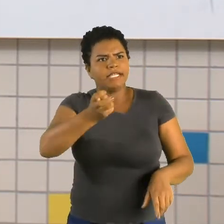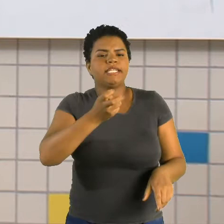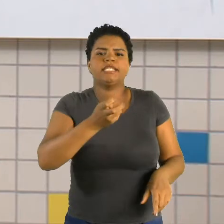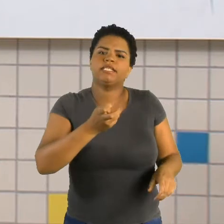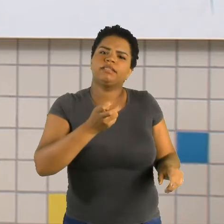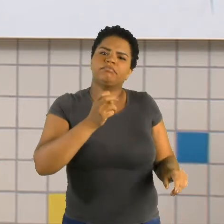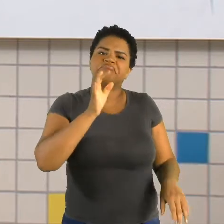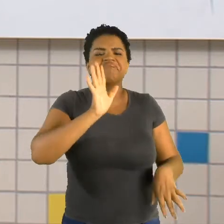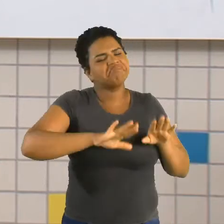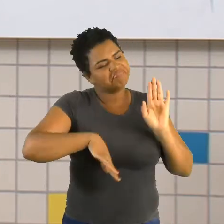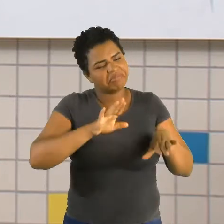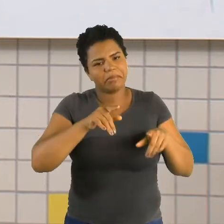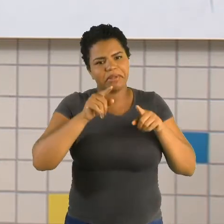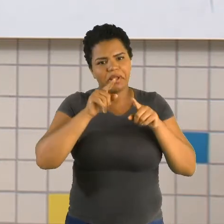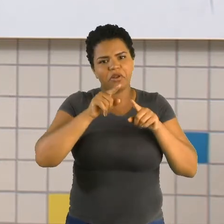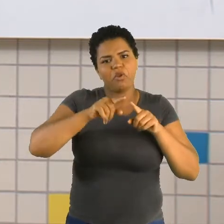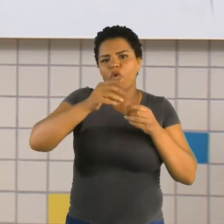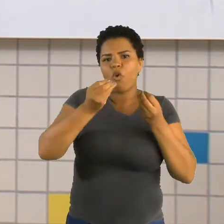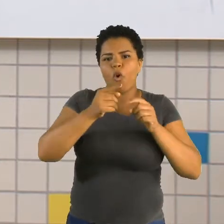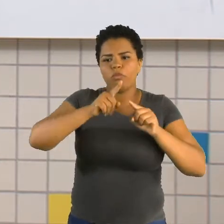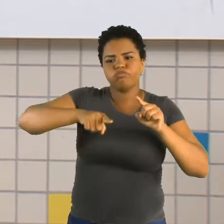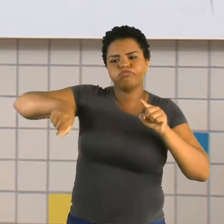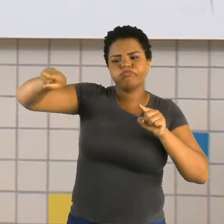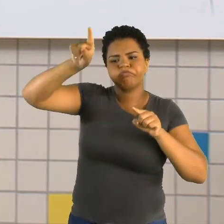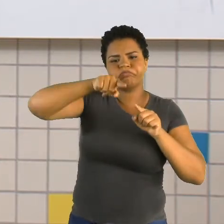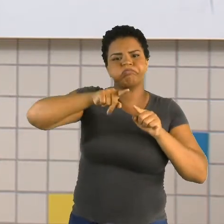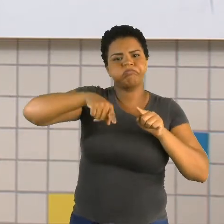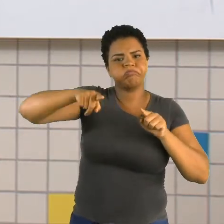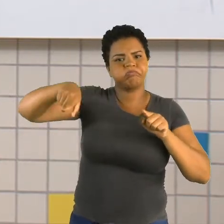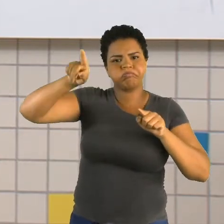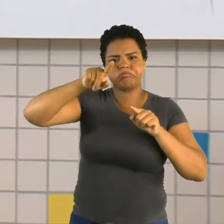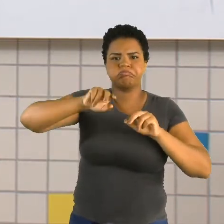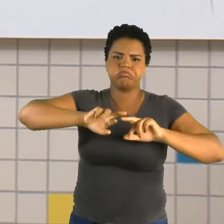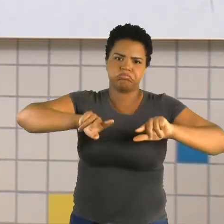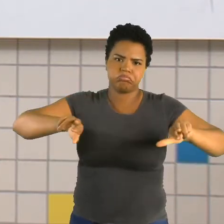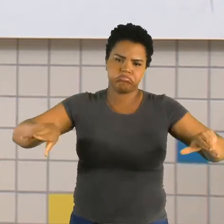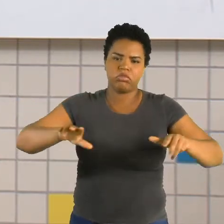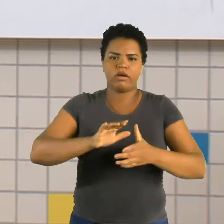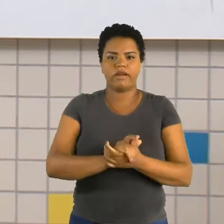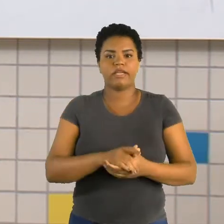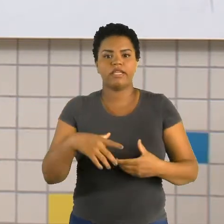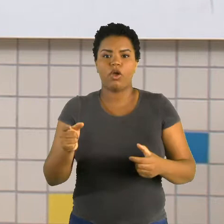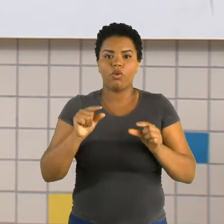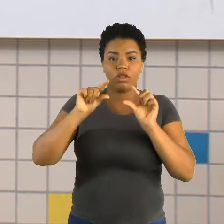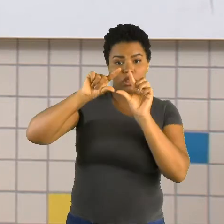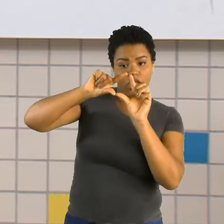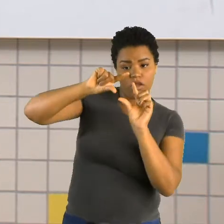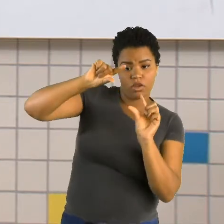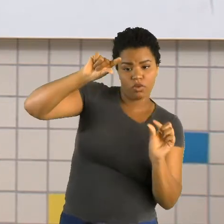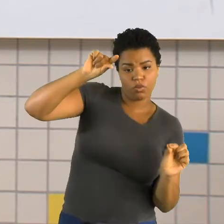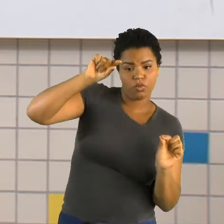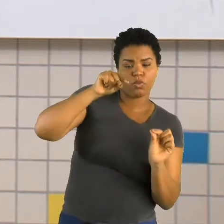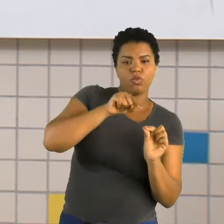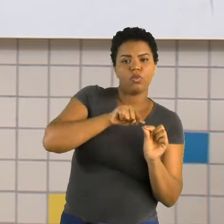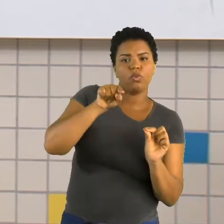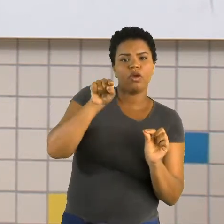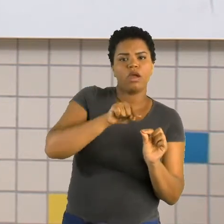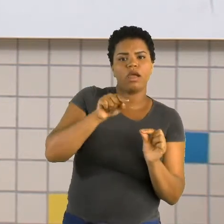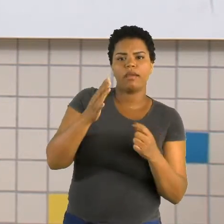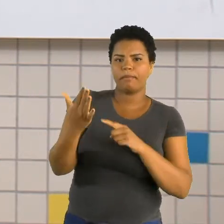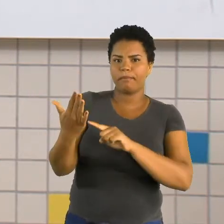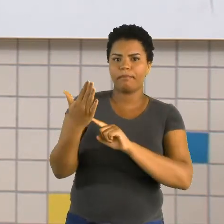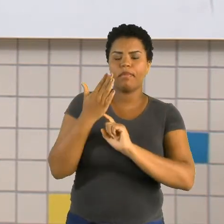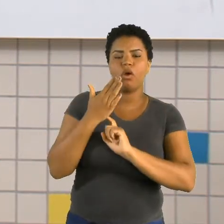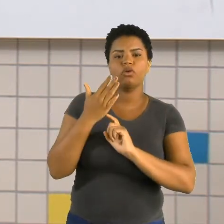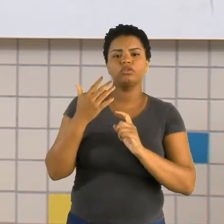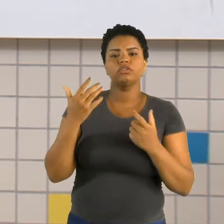do contorno do balão. Os balões contêm um rabicho, ou seja, apontadores para indicar a